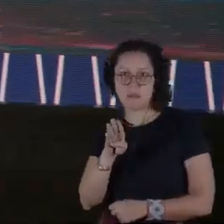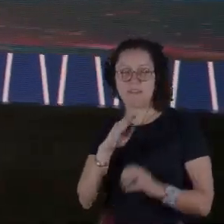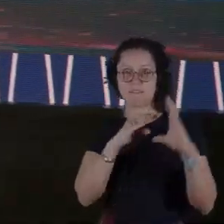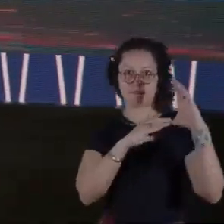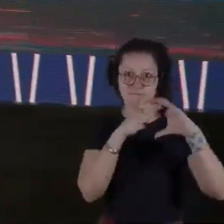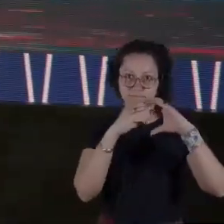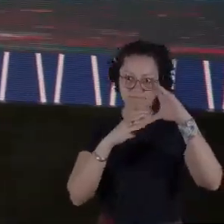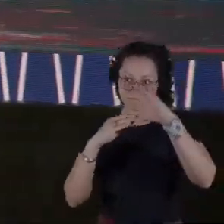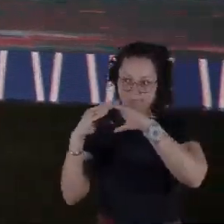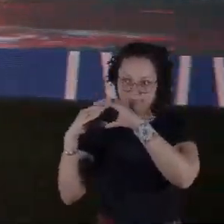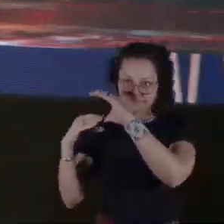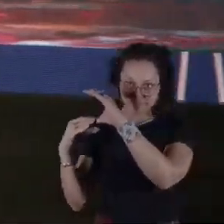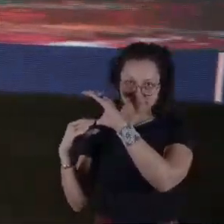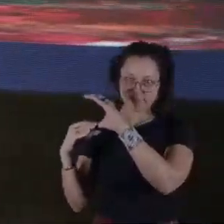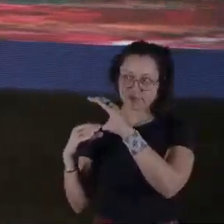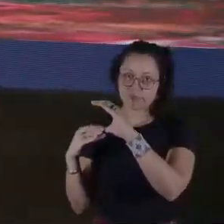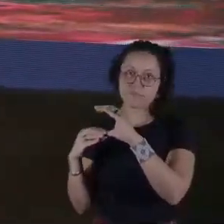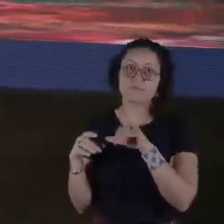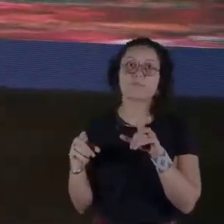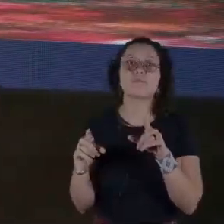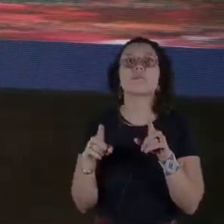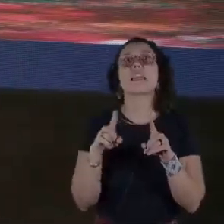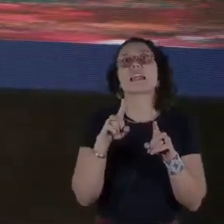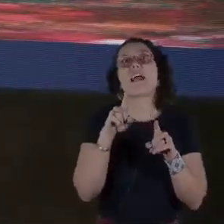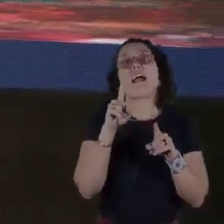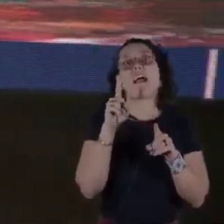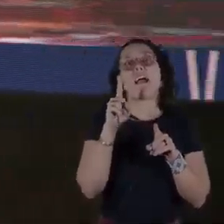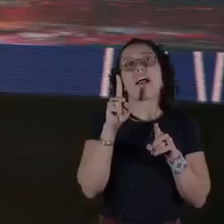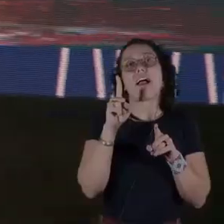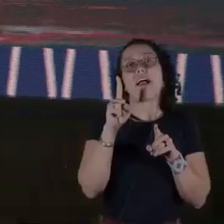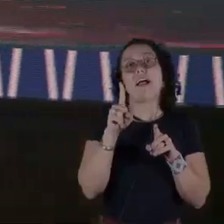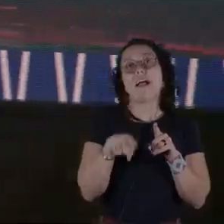tetraidrocannabinol é pró-convulsivante.